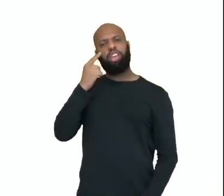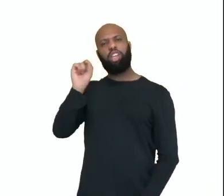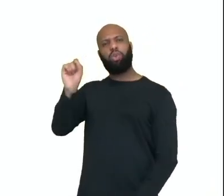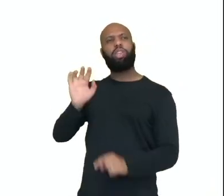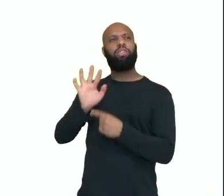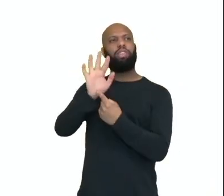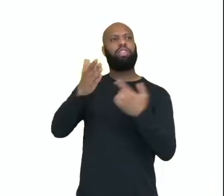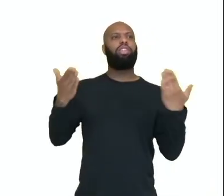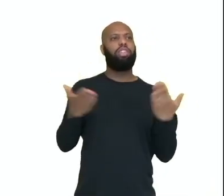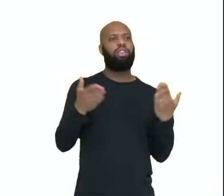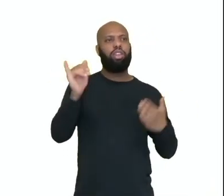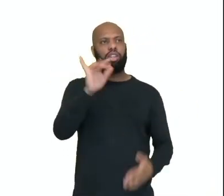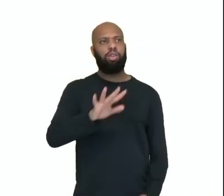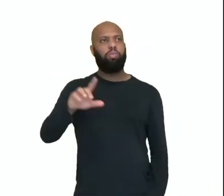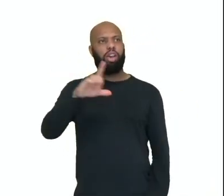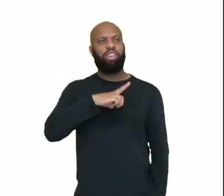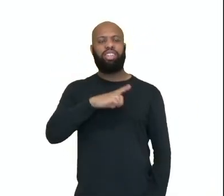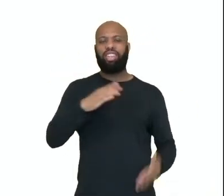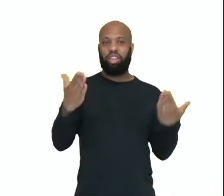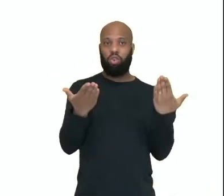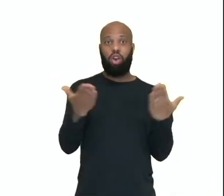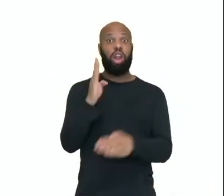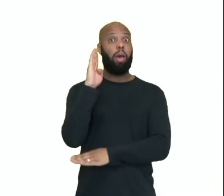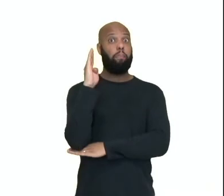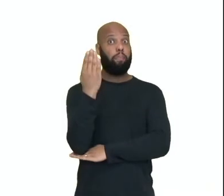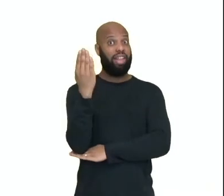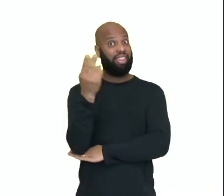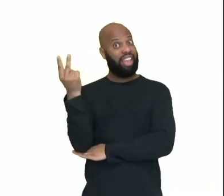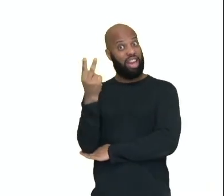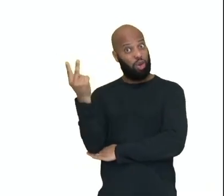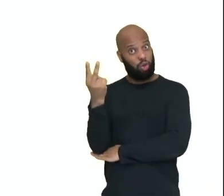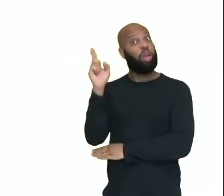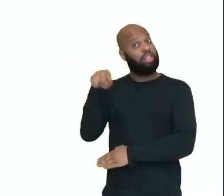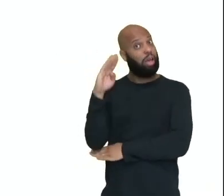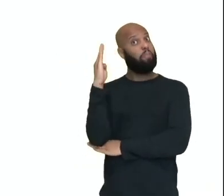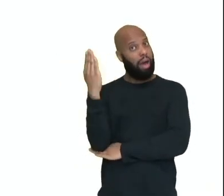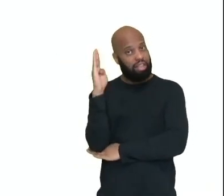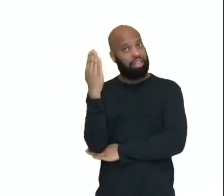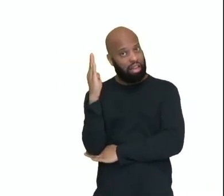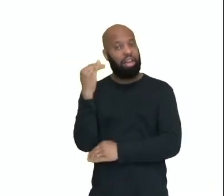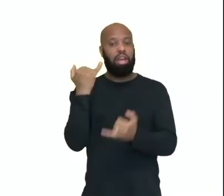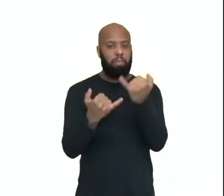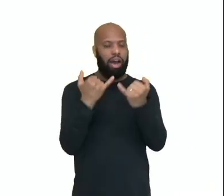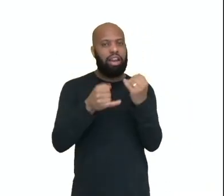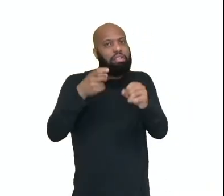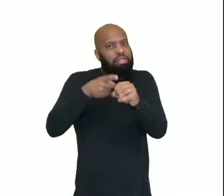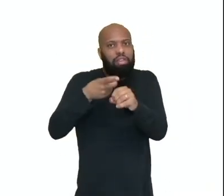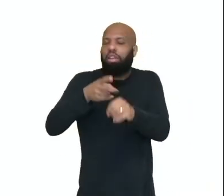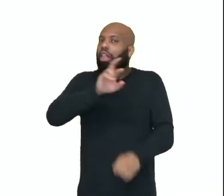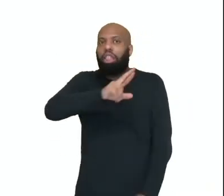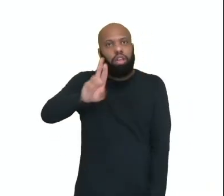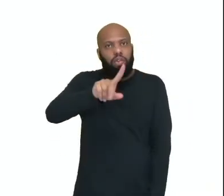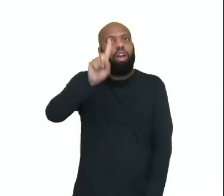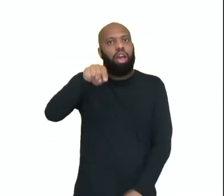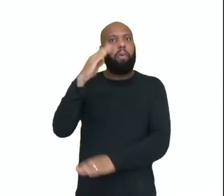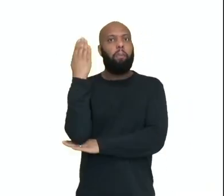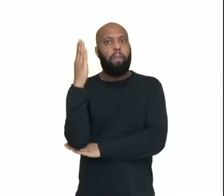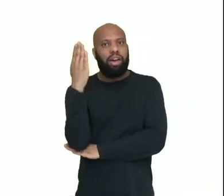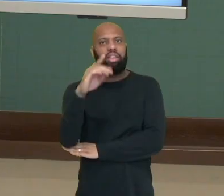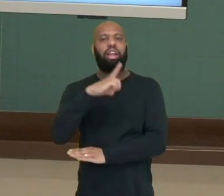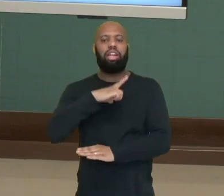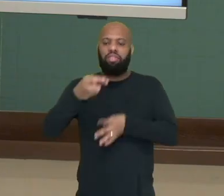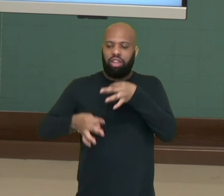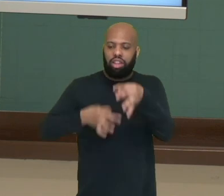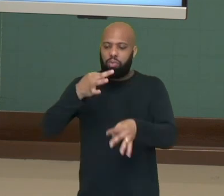na imagem são 2 pedacinhos de madeira. Por mais que pareça um pedacinho de vidro aqui, é uma madeira que passou por um